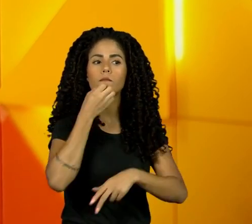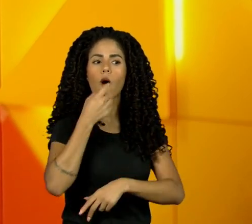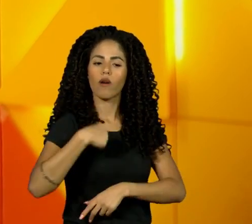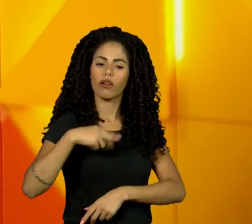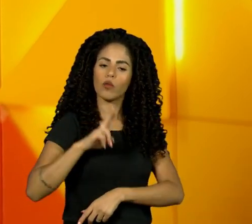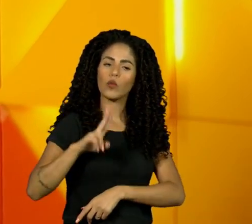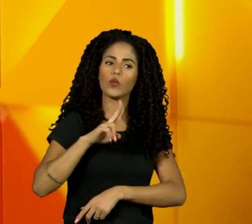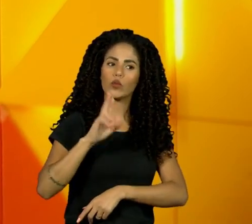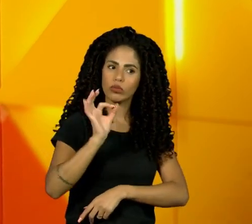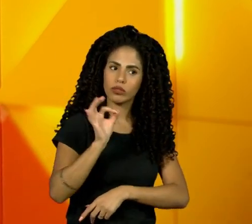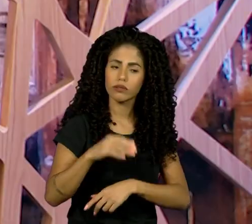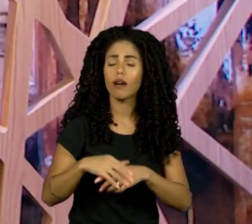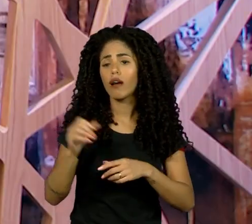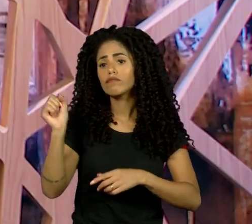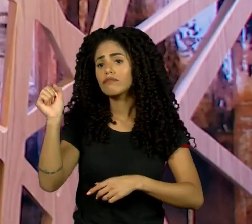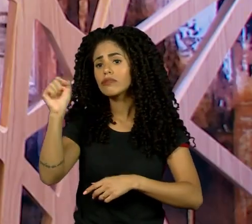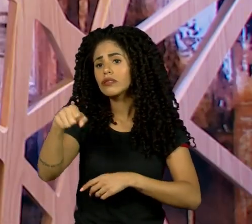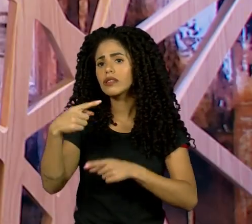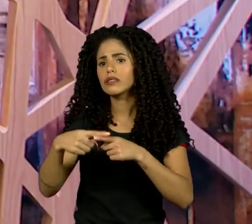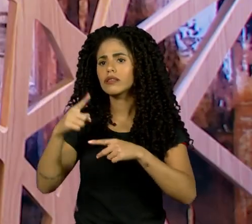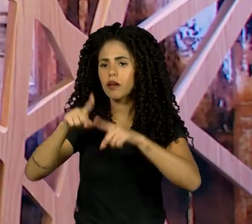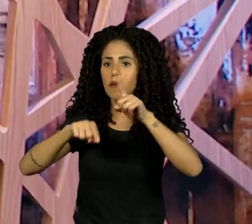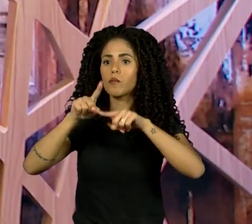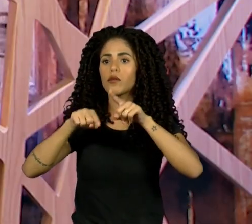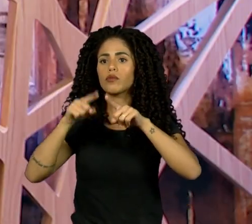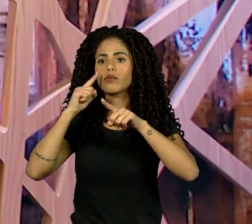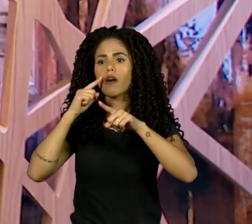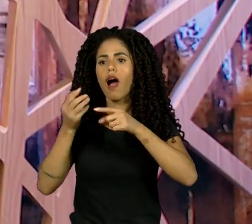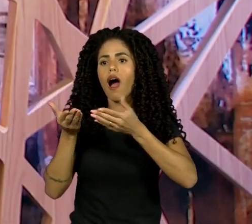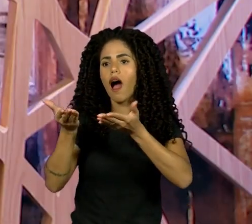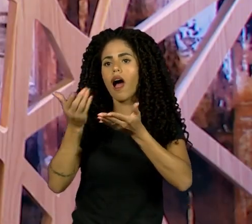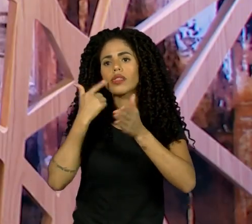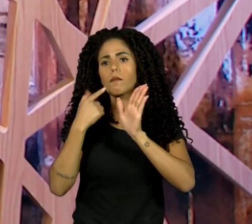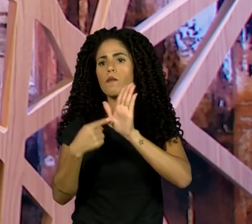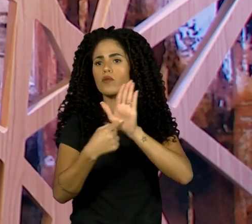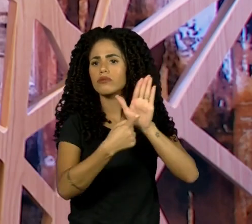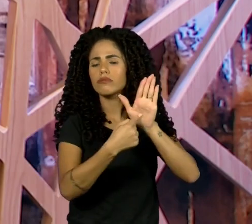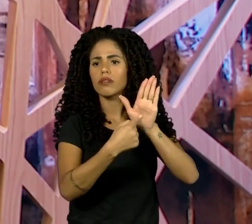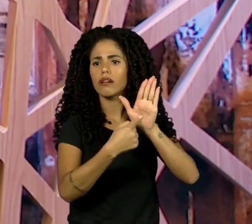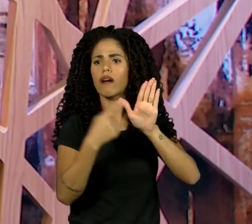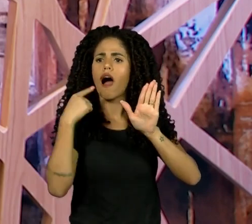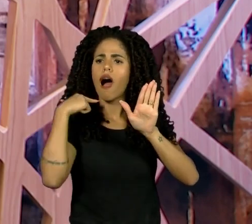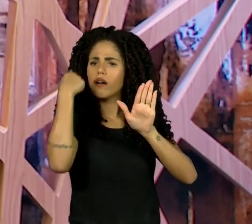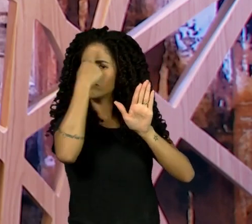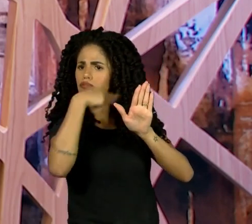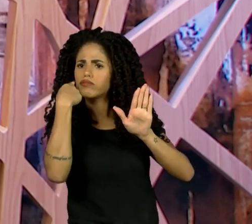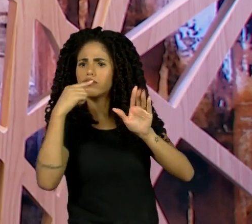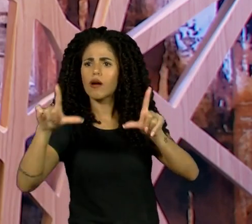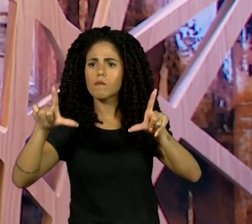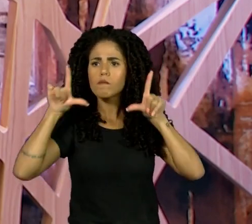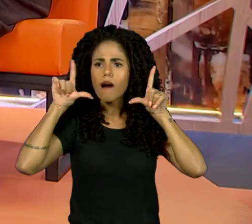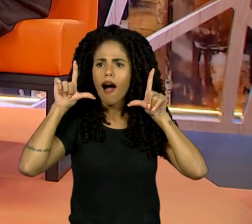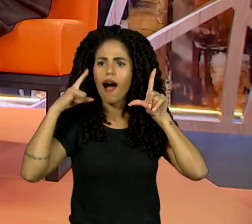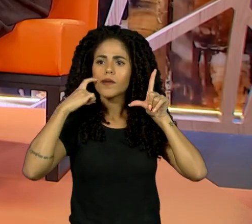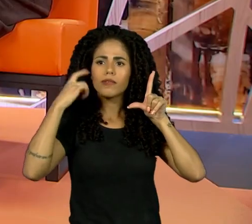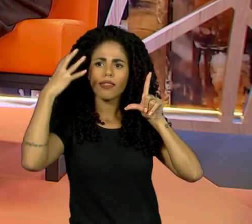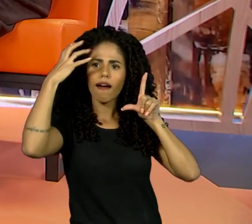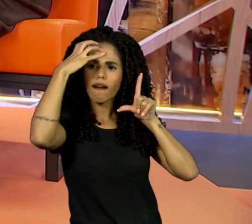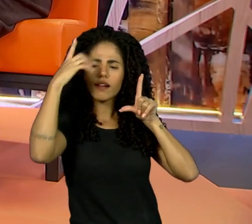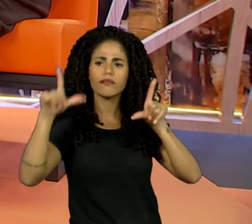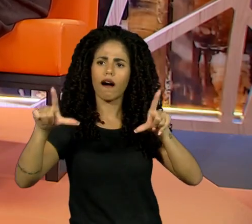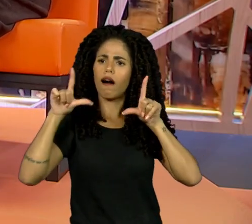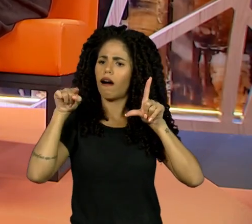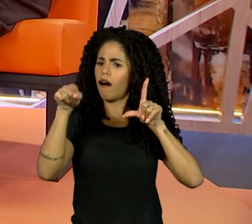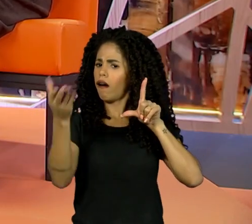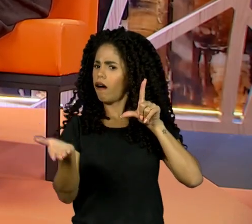utilizo. Exato. Ah, eu quero... Olha o produto que a Cris está usando. Ah, ela tá no... Olha, o rosto é o rosto dela. Exato. Ela é uma pessoa importante. Não